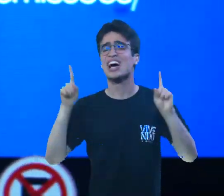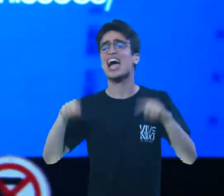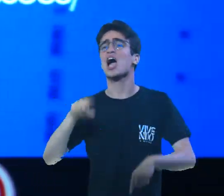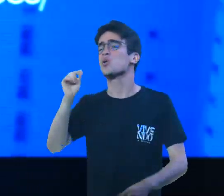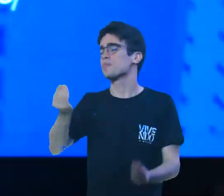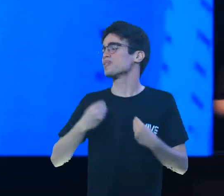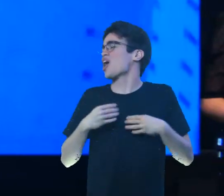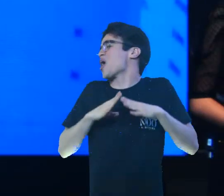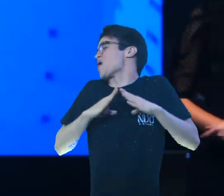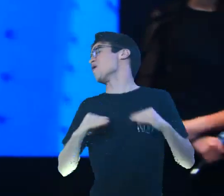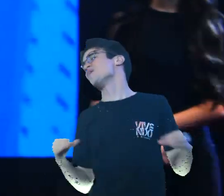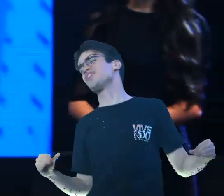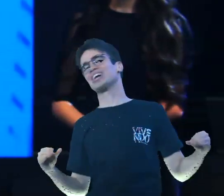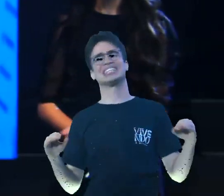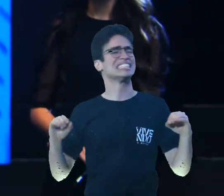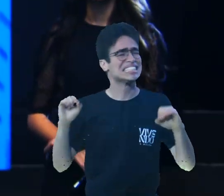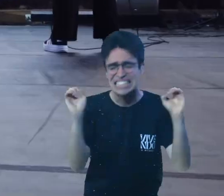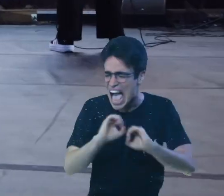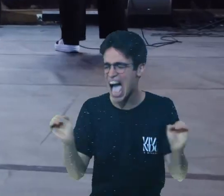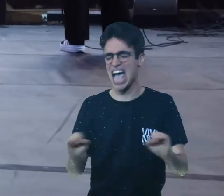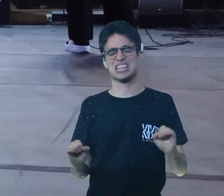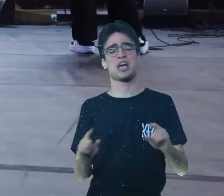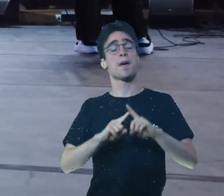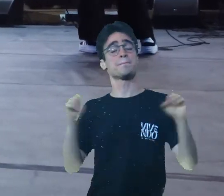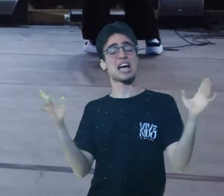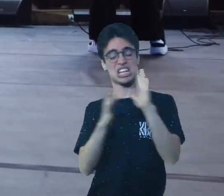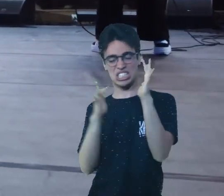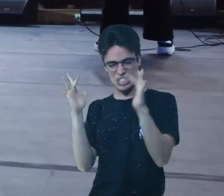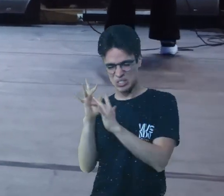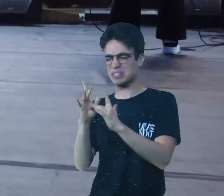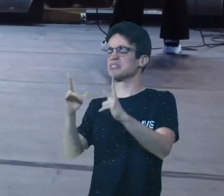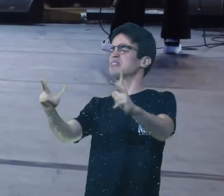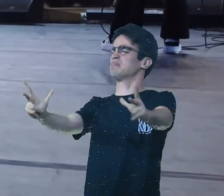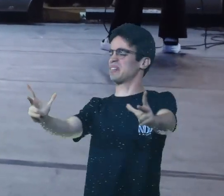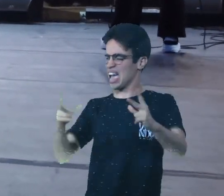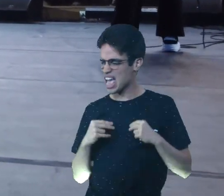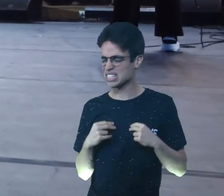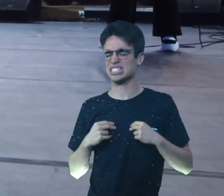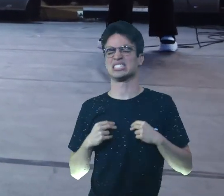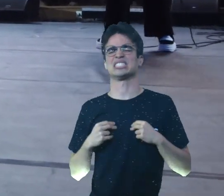traz conforto, mas o Senhor é digno.